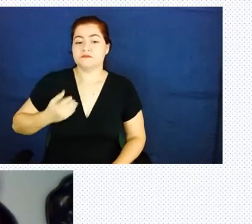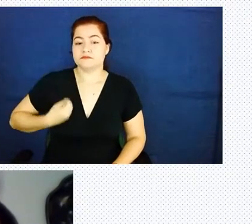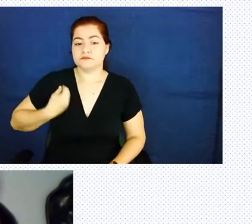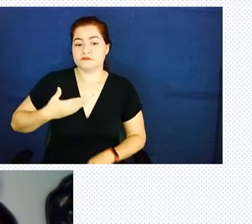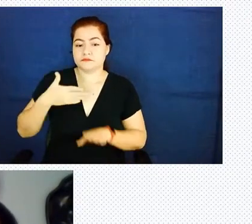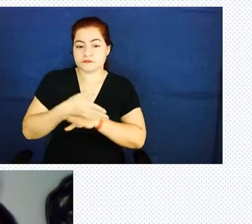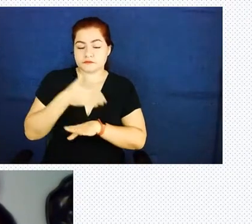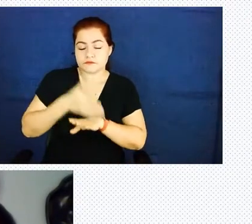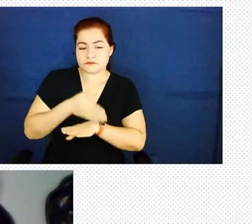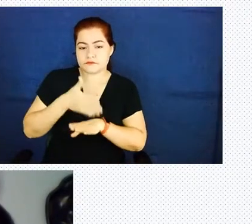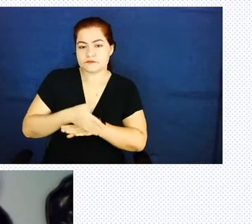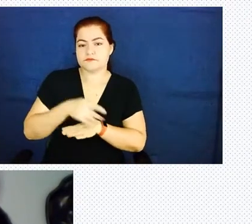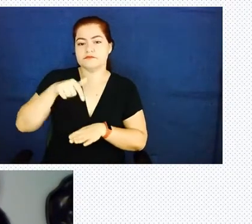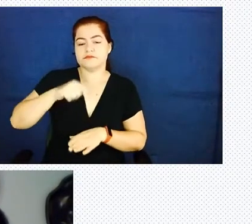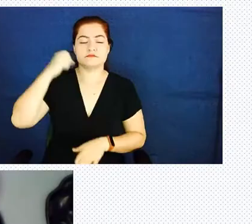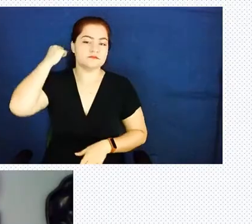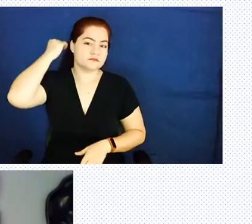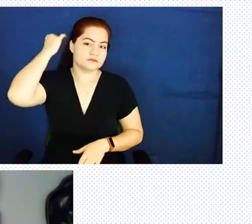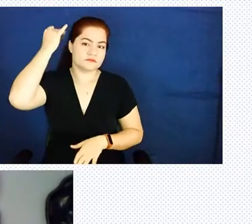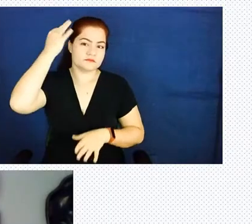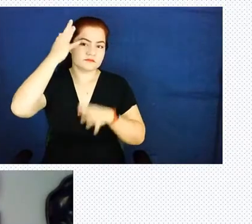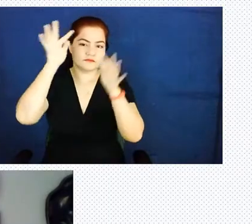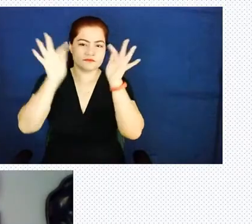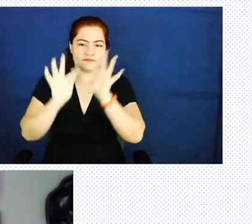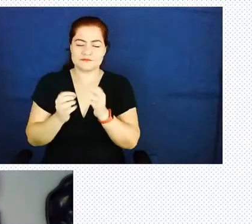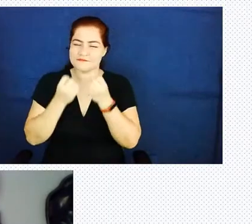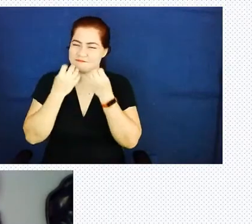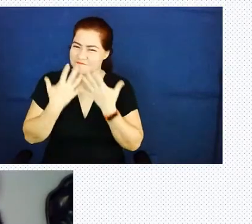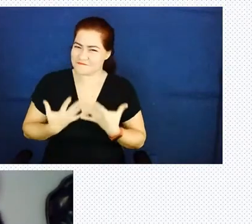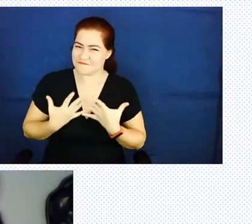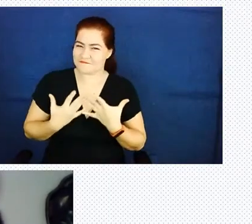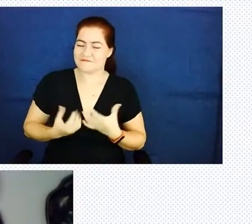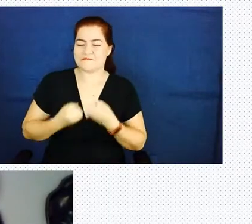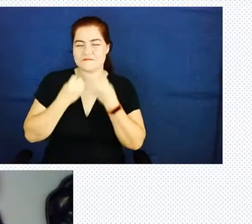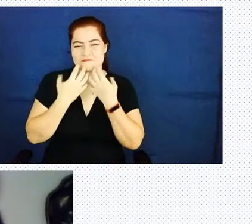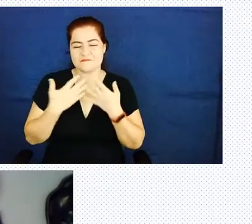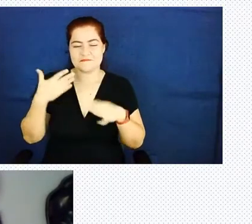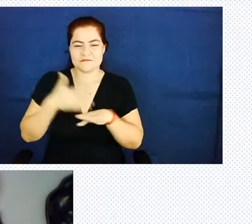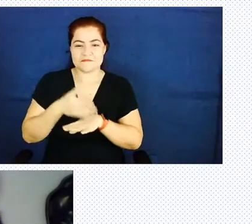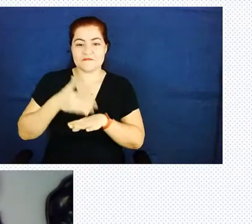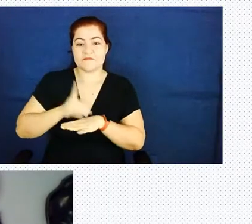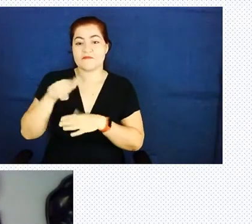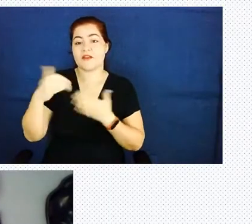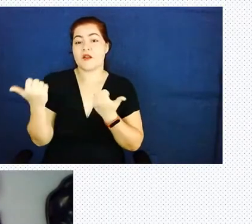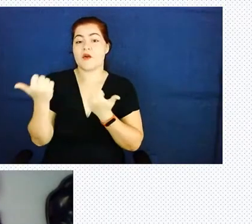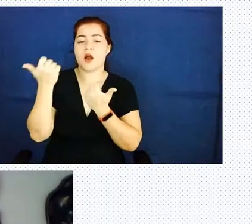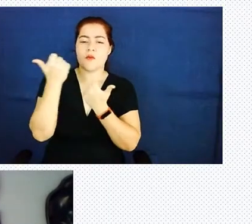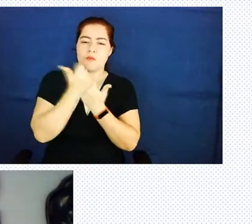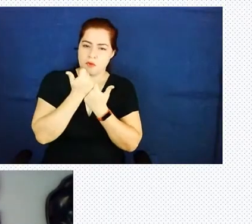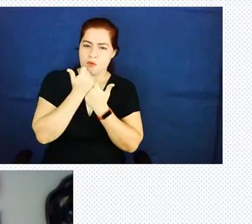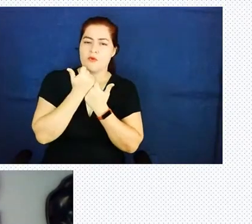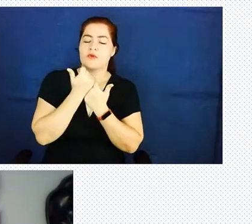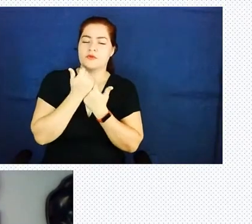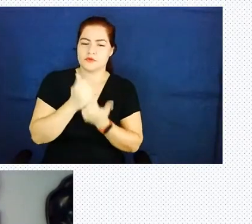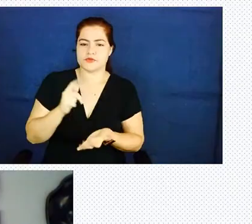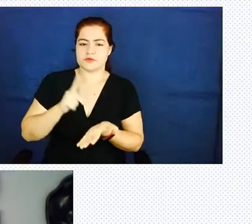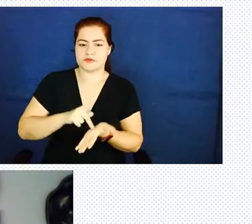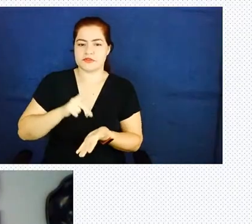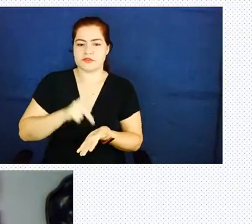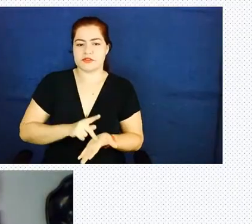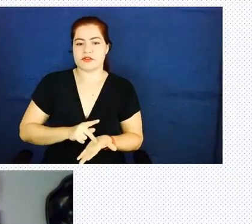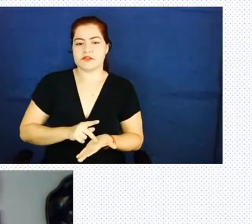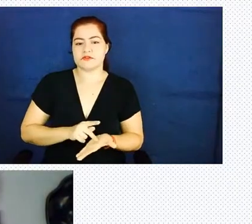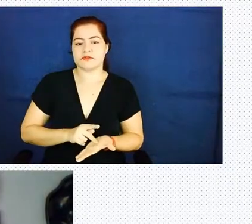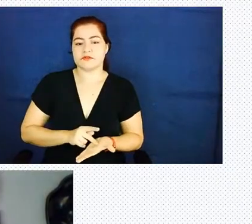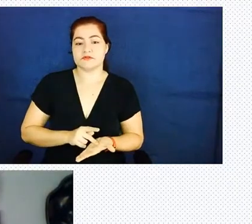A Albanita. Bom, muito boa essa participação, nos dá um apoio tão grande nisso. A Albanita está